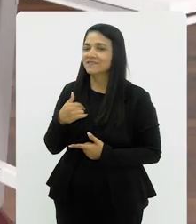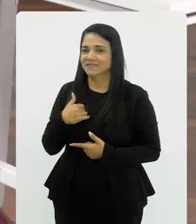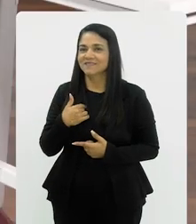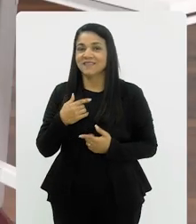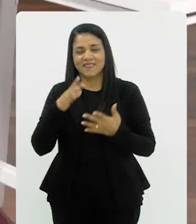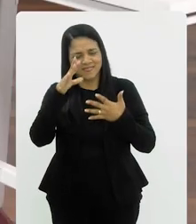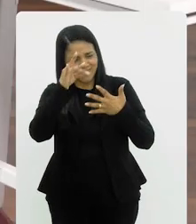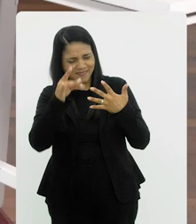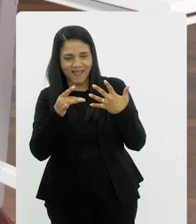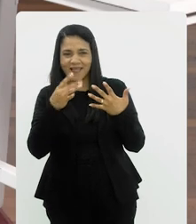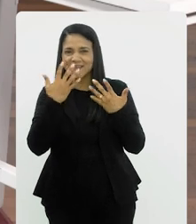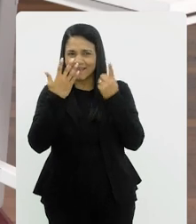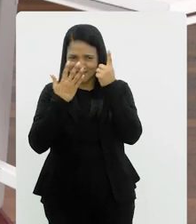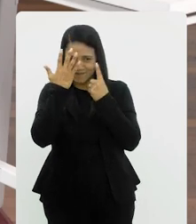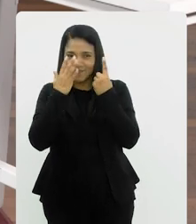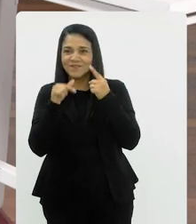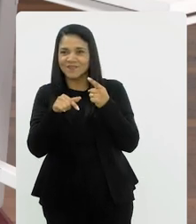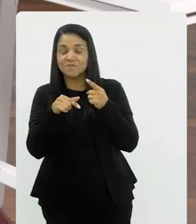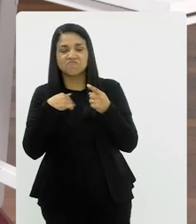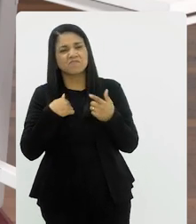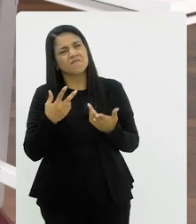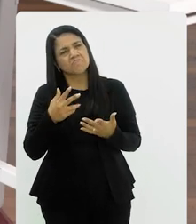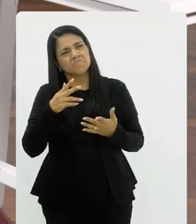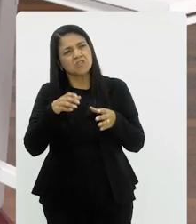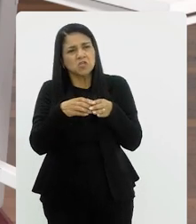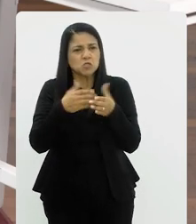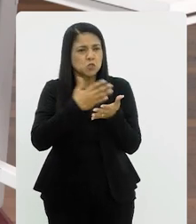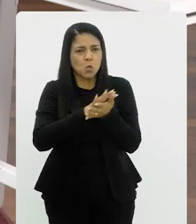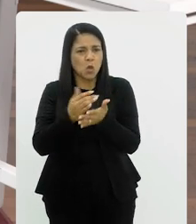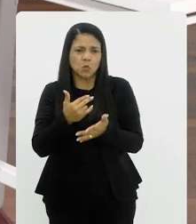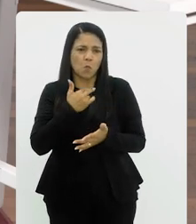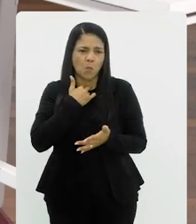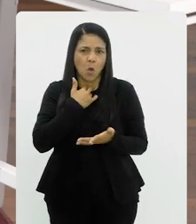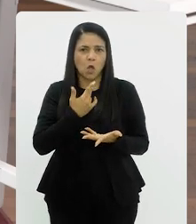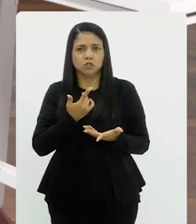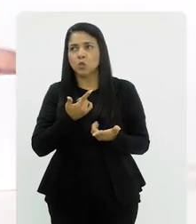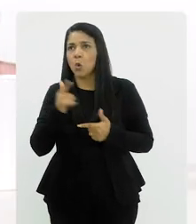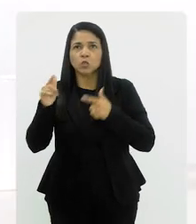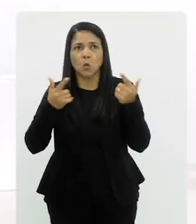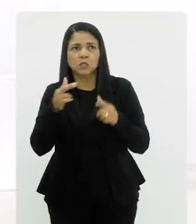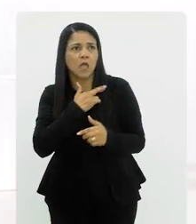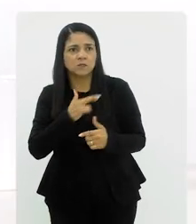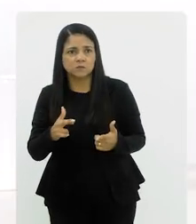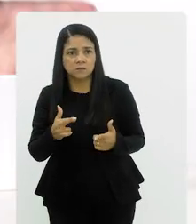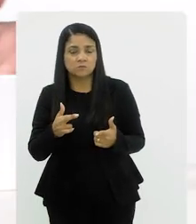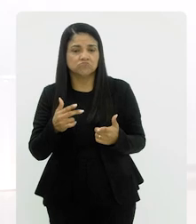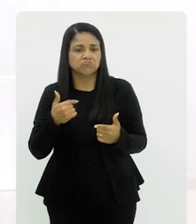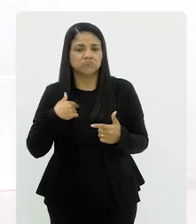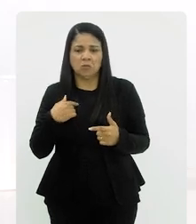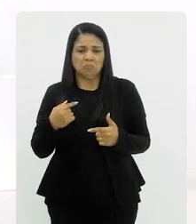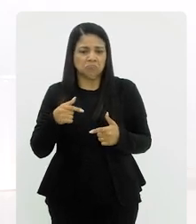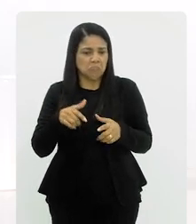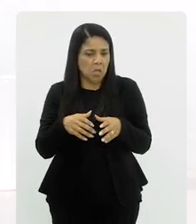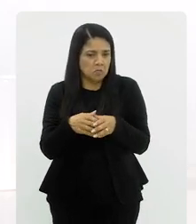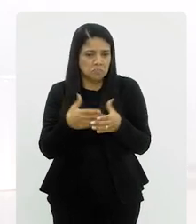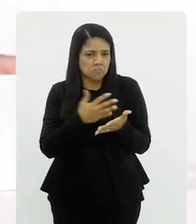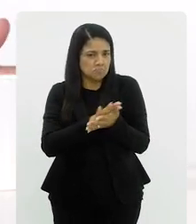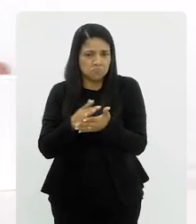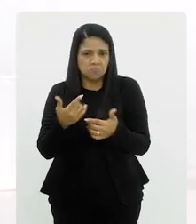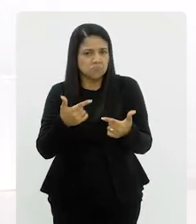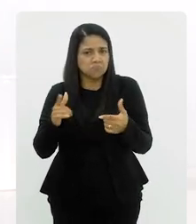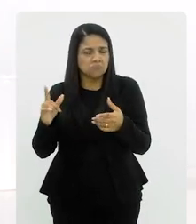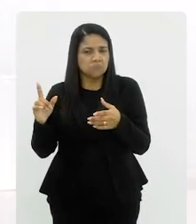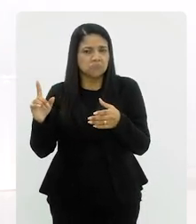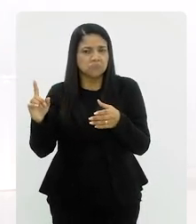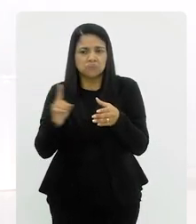conheço. 40 anos de carnaval. E tem muita gente que acha que assim, nossa, na escola não pode ter mulato, não pode ter gente de outra religião. Ele não tem esse problema